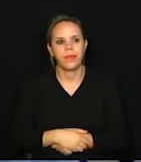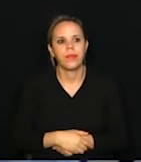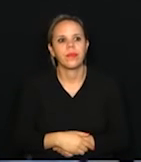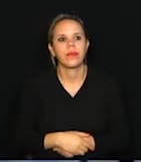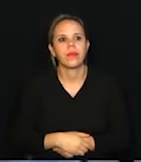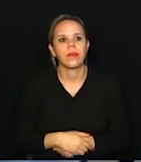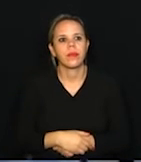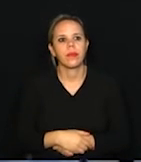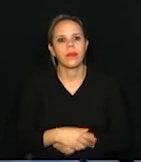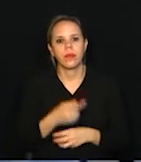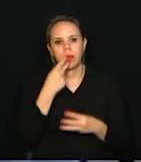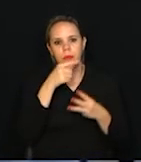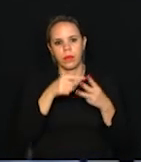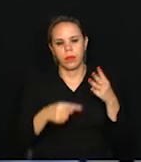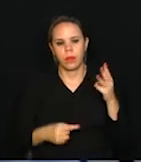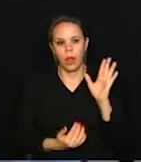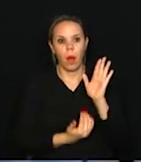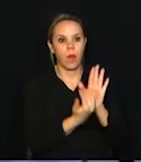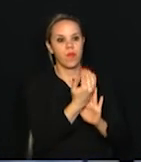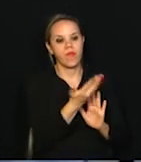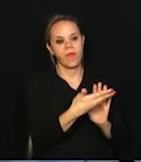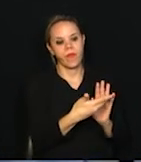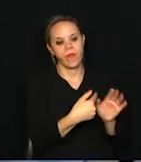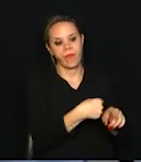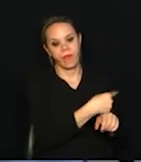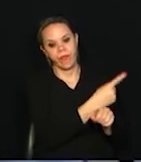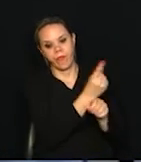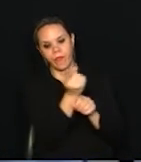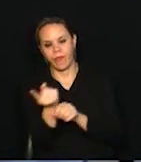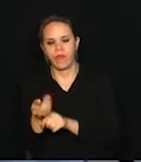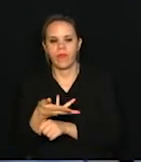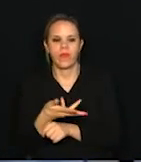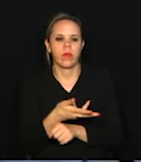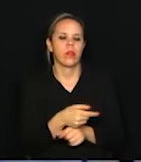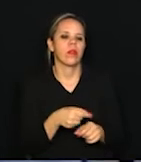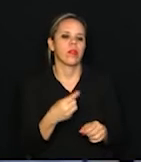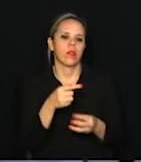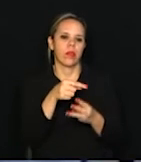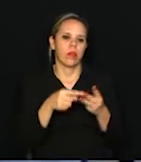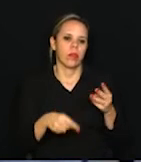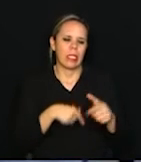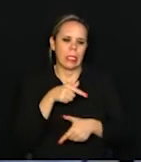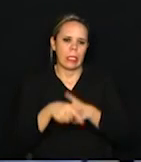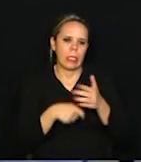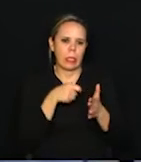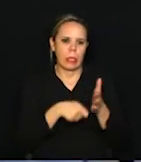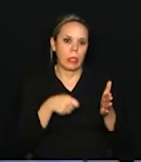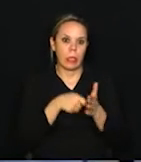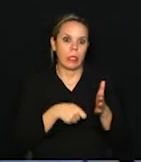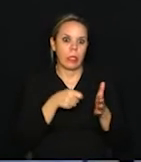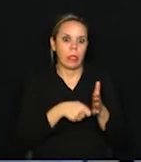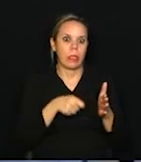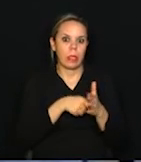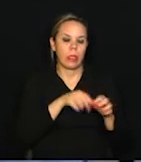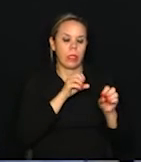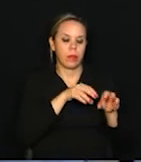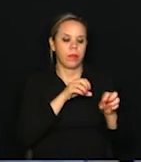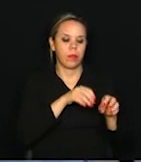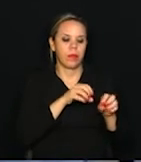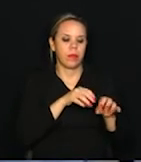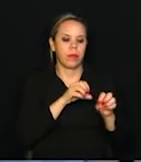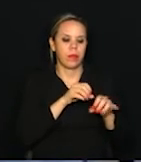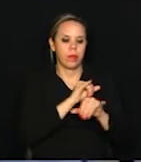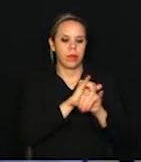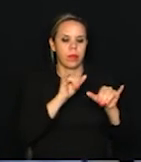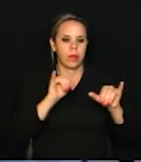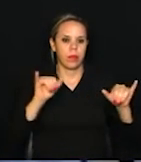falei das três, e o excesso de velocidade. Então, são três itens que a gente trabalha na educação de trânsito, trabalha nas